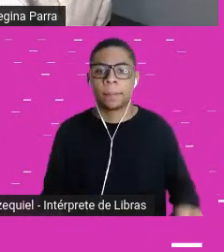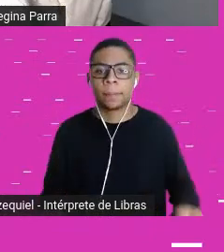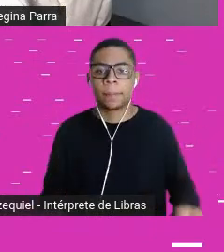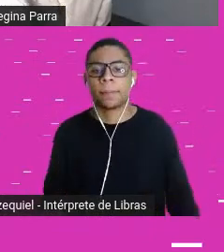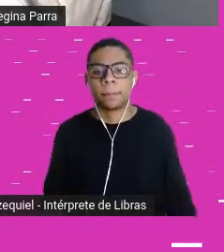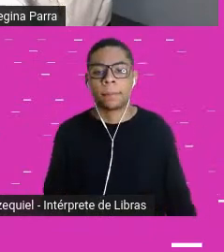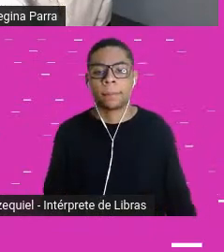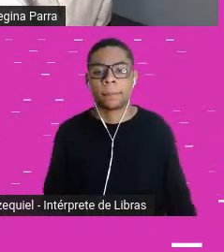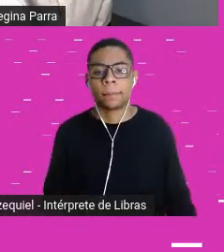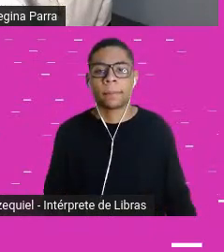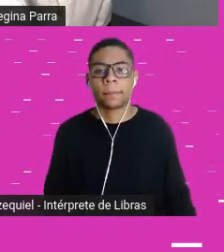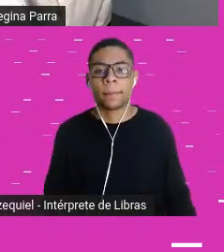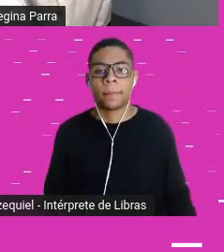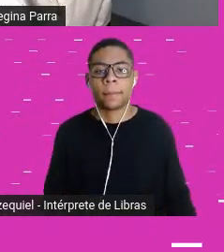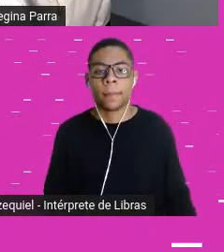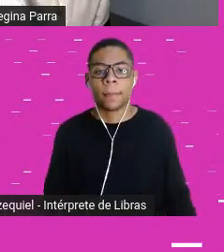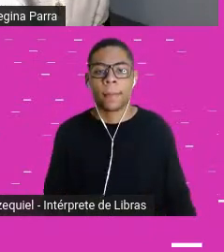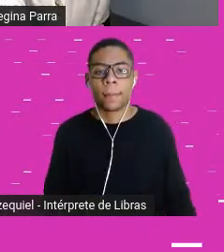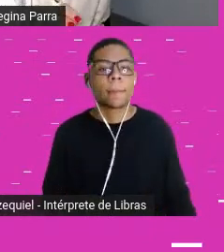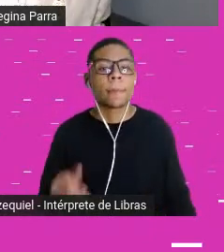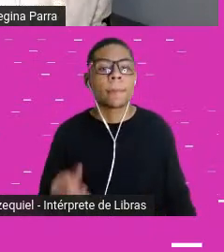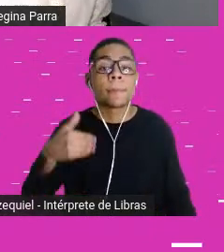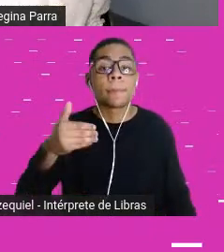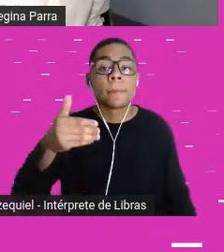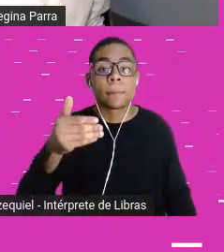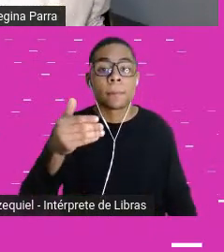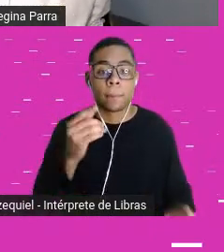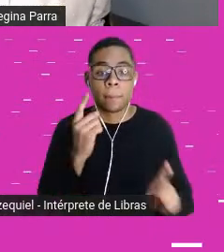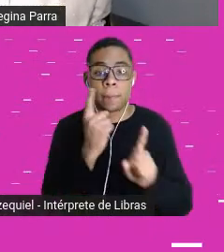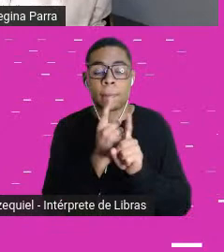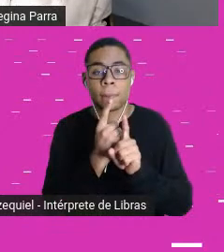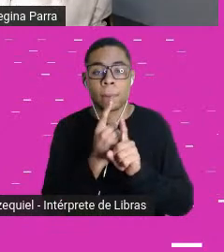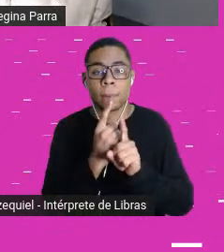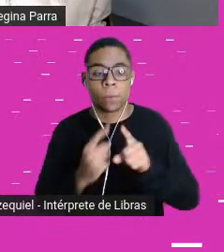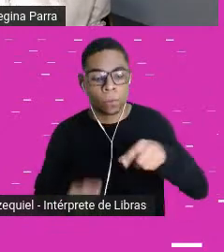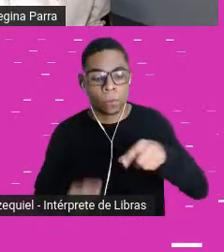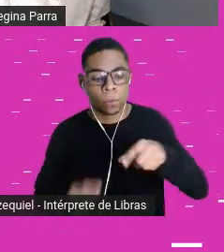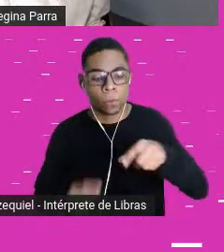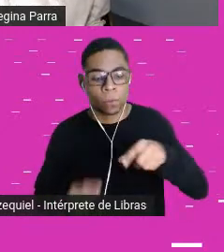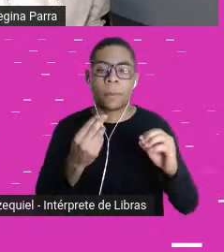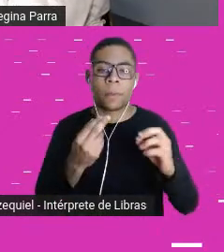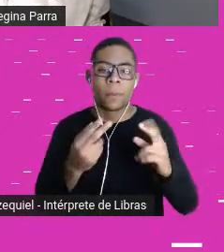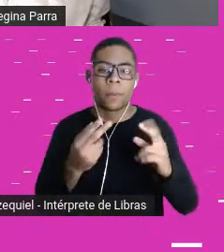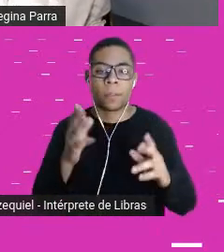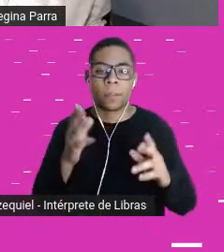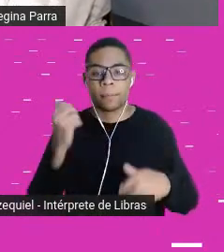até que entra o Nô, mas aí já é bastante coisa para ser dita, então eu acho que